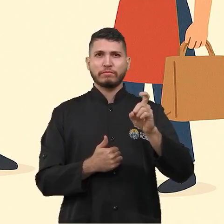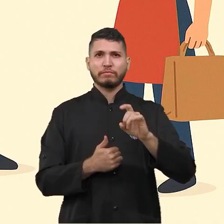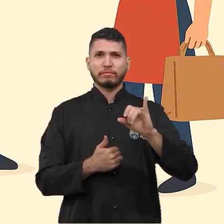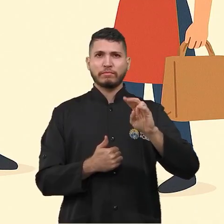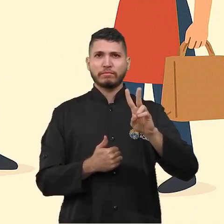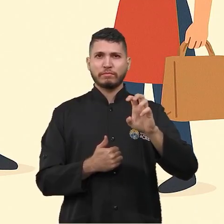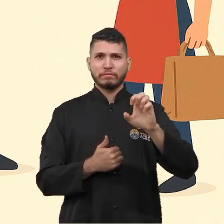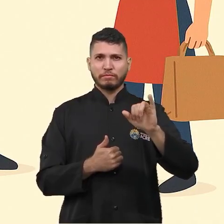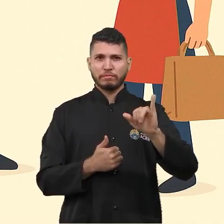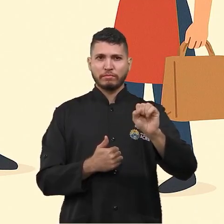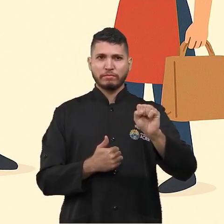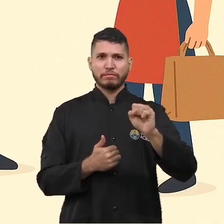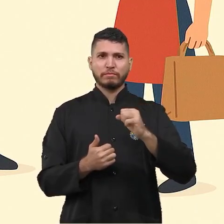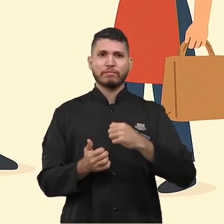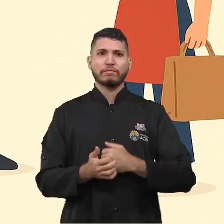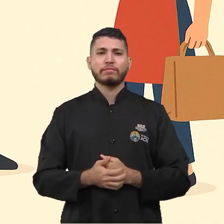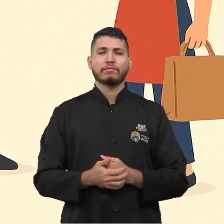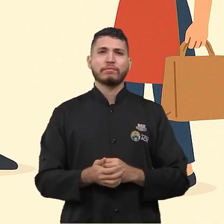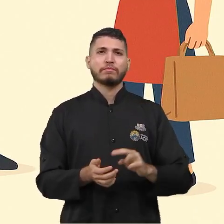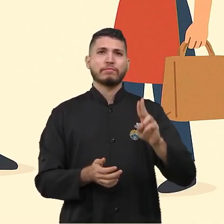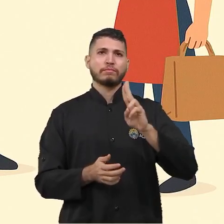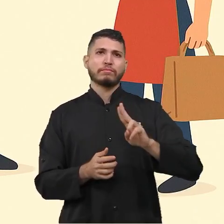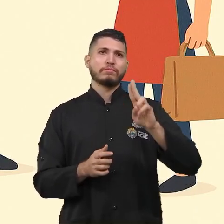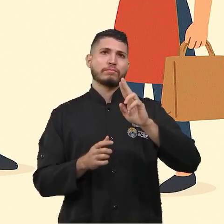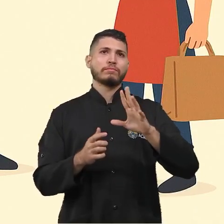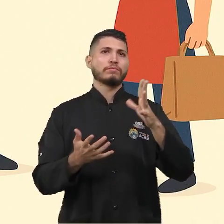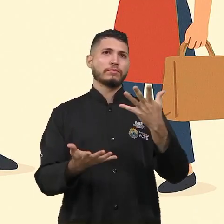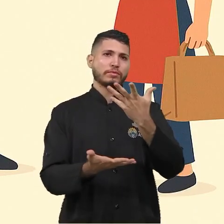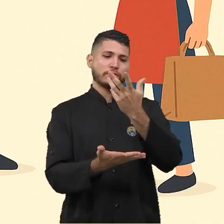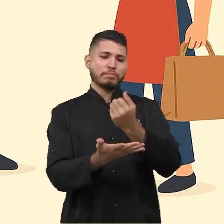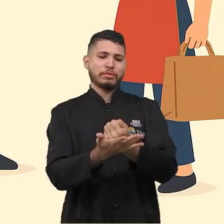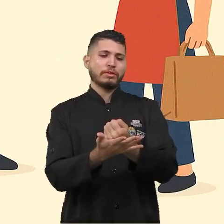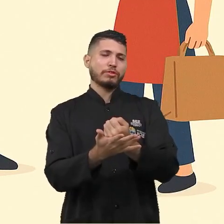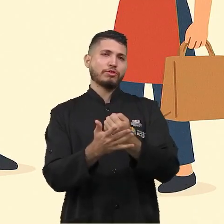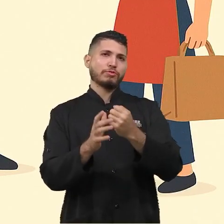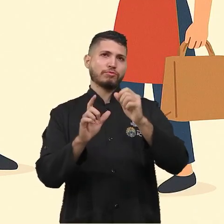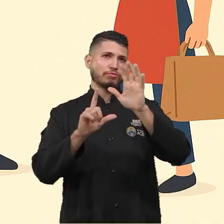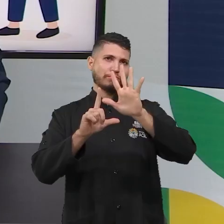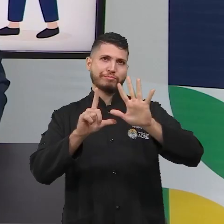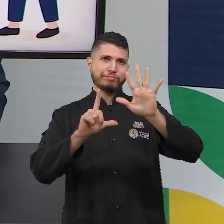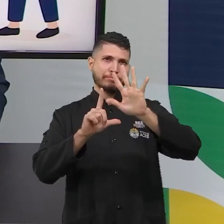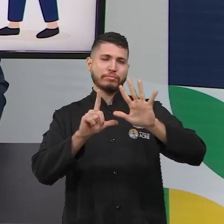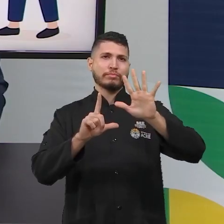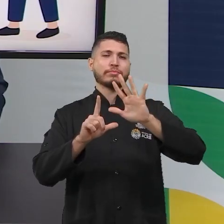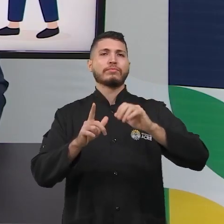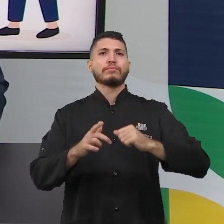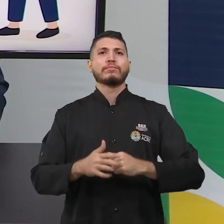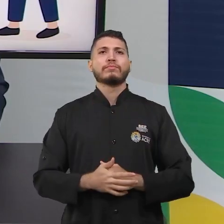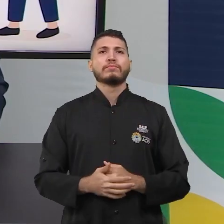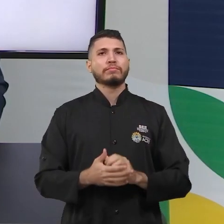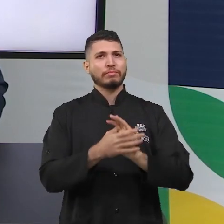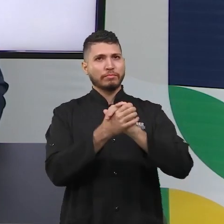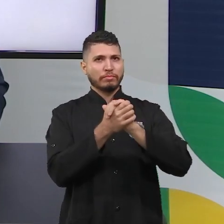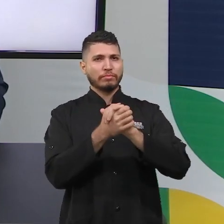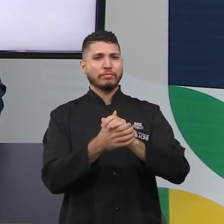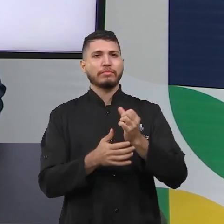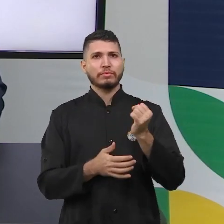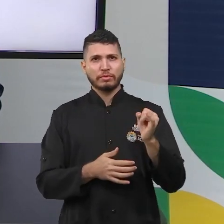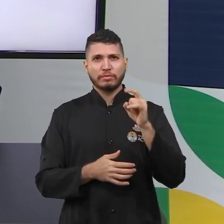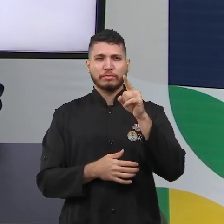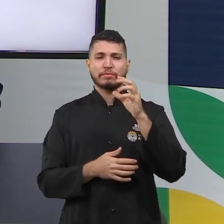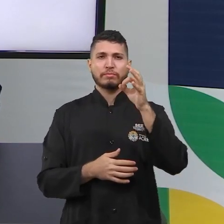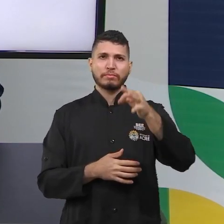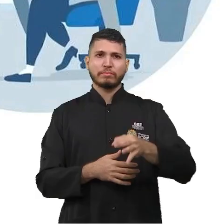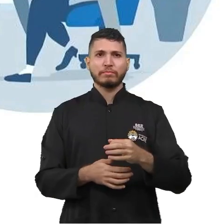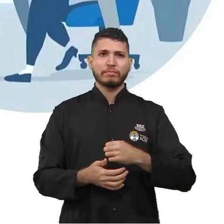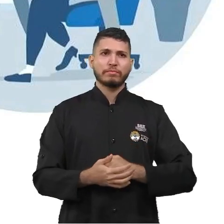geralmente mediados por plataformas. Certo, pessoal? Quem falou gig economy, parabéns, acertou.